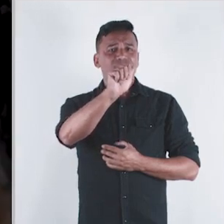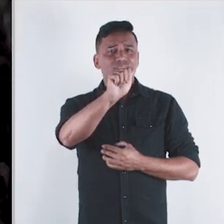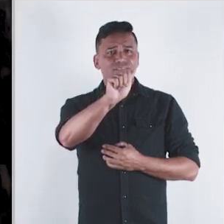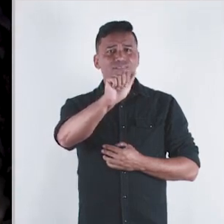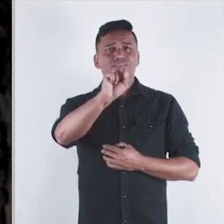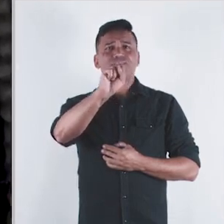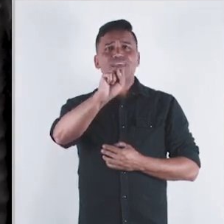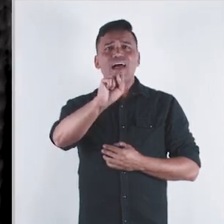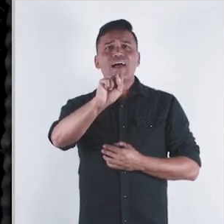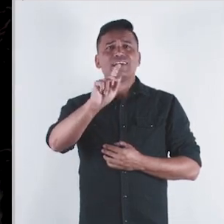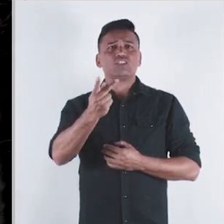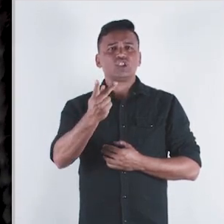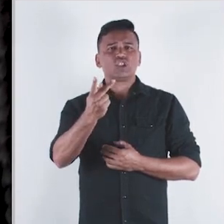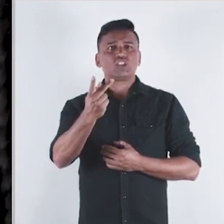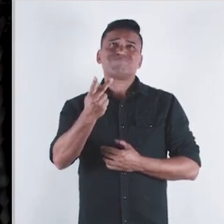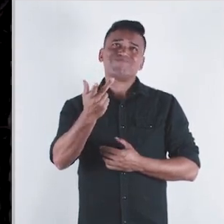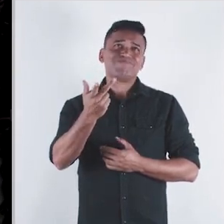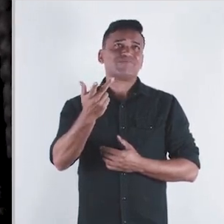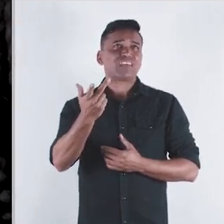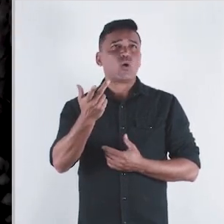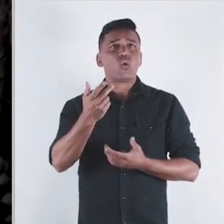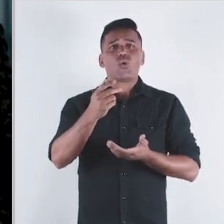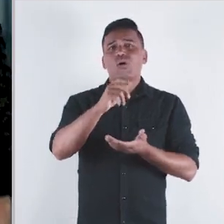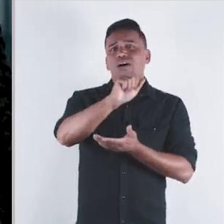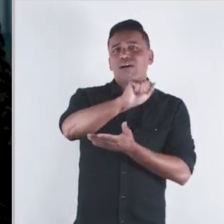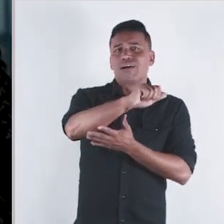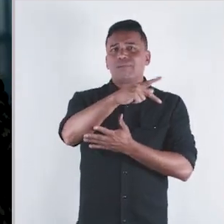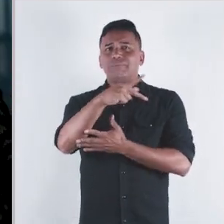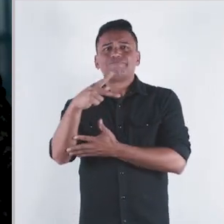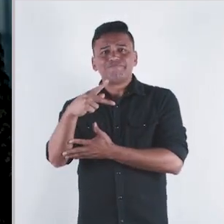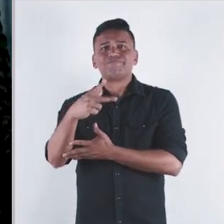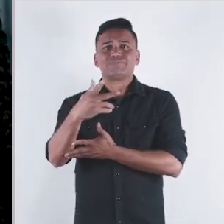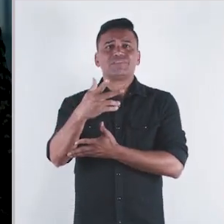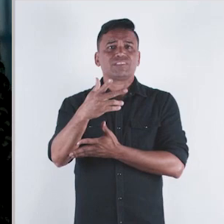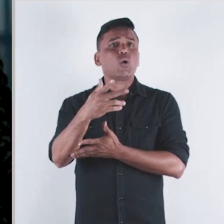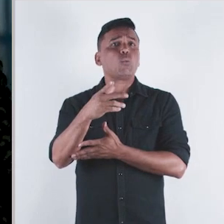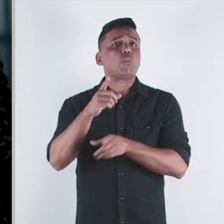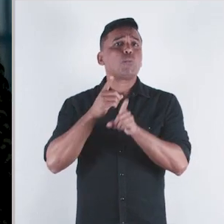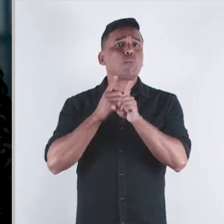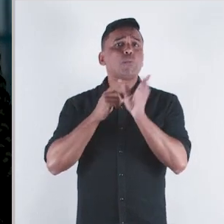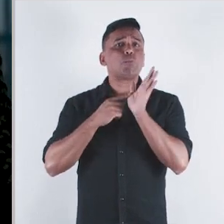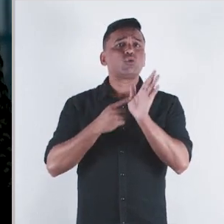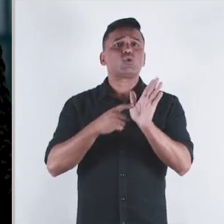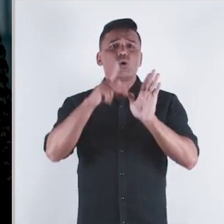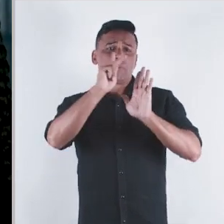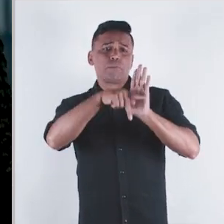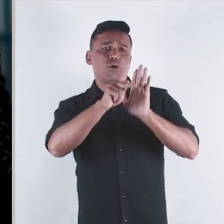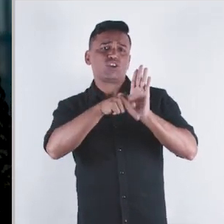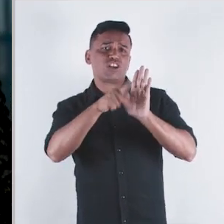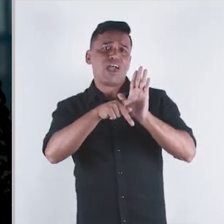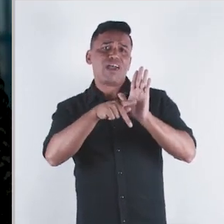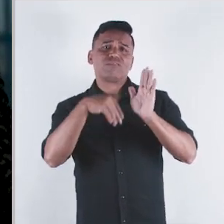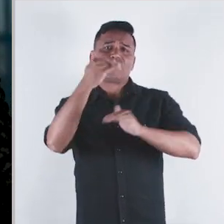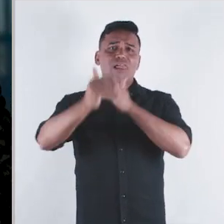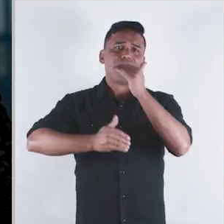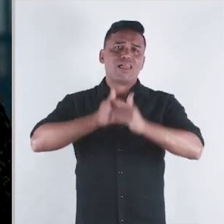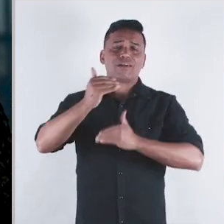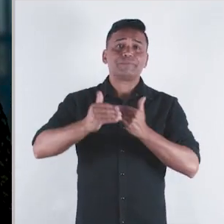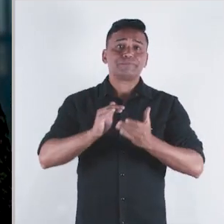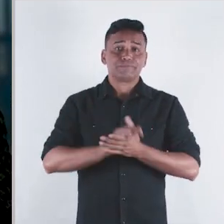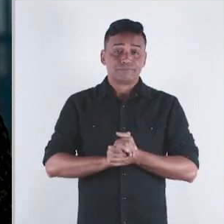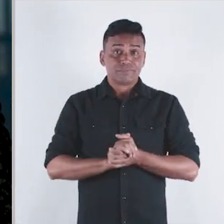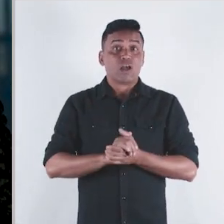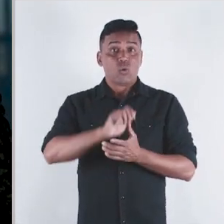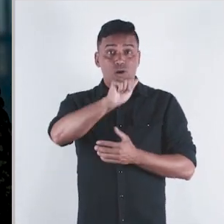na verdade, até de alguma maneira determinou os desdobramentos do projeto, não é isso? Porque o Atlas tem